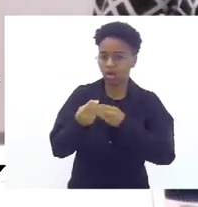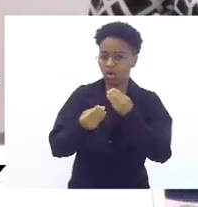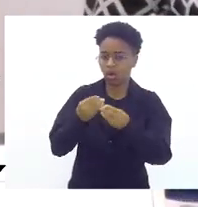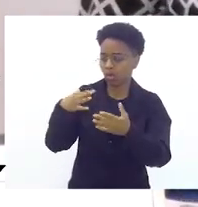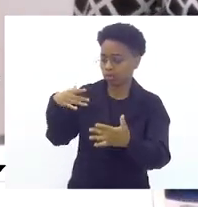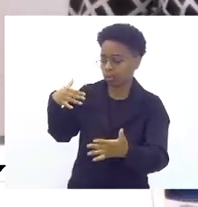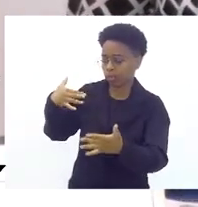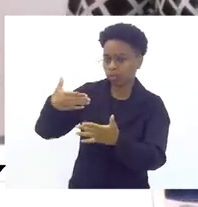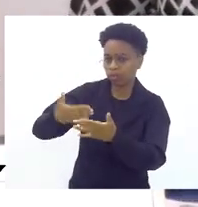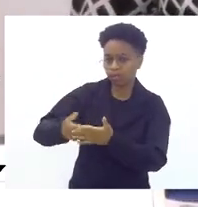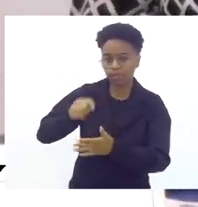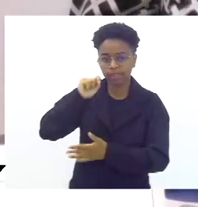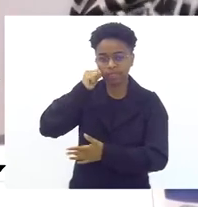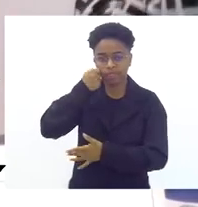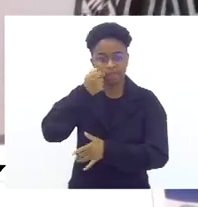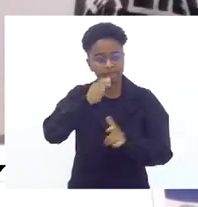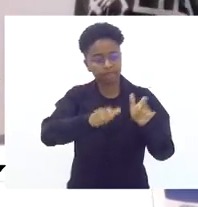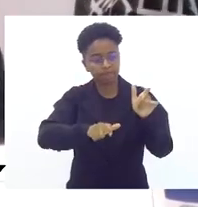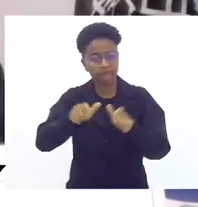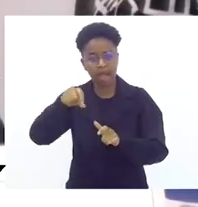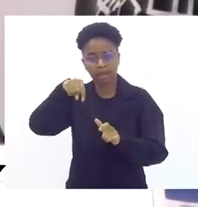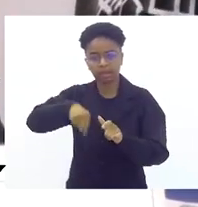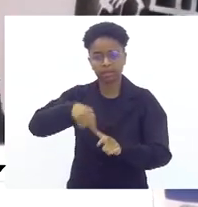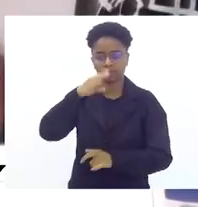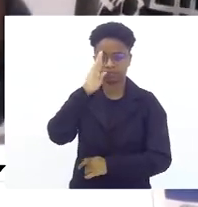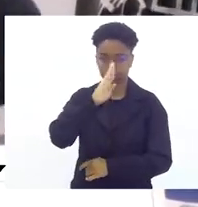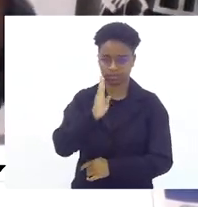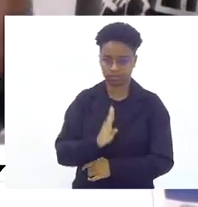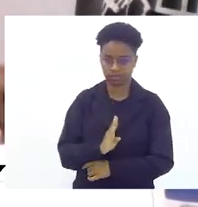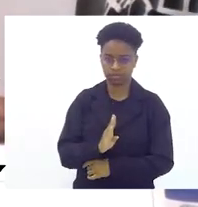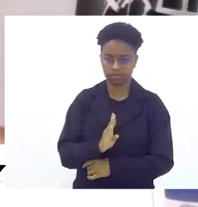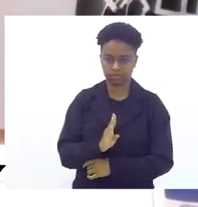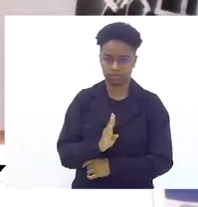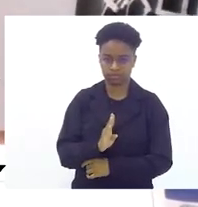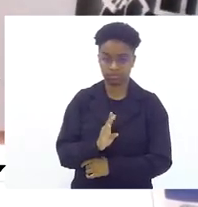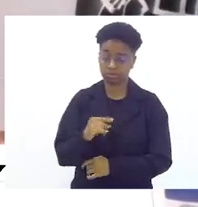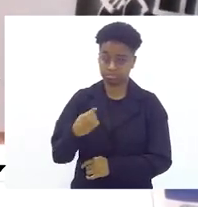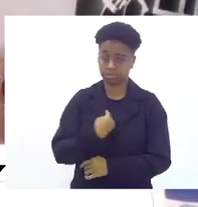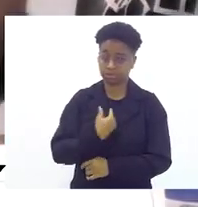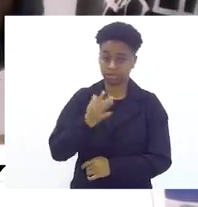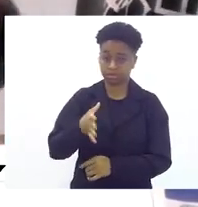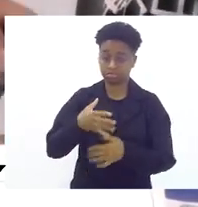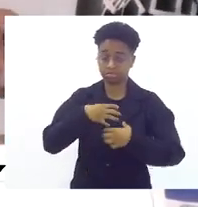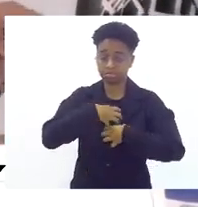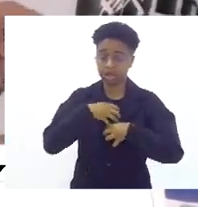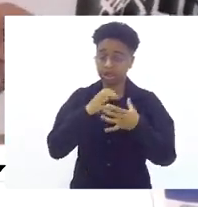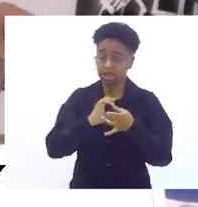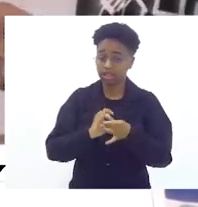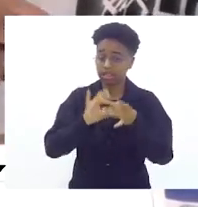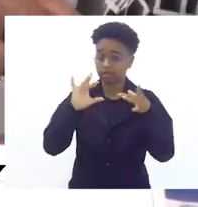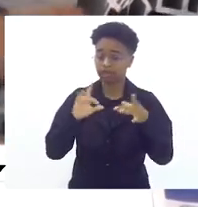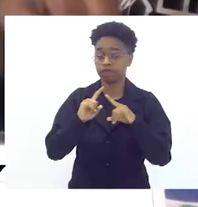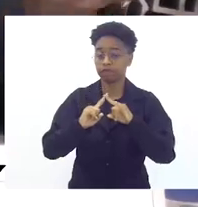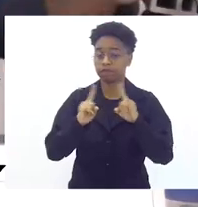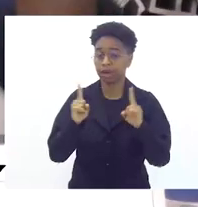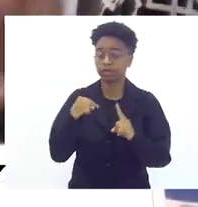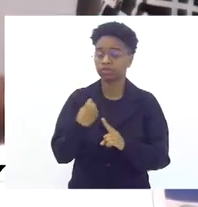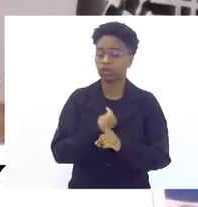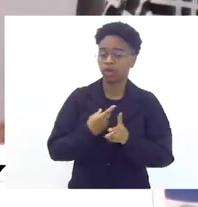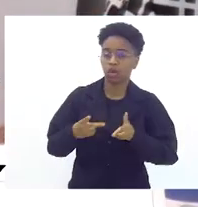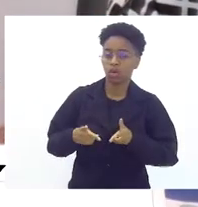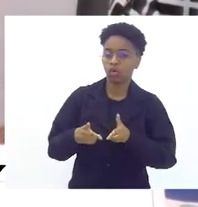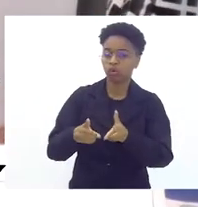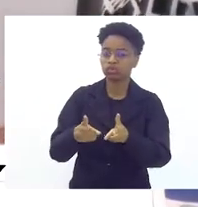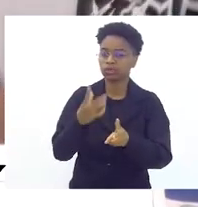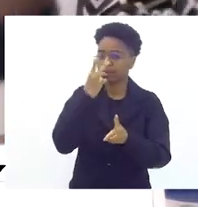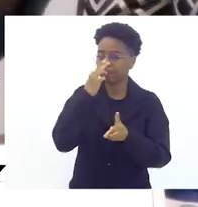de negros e negras Neste País mesmo libertos nós continuamos arrastando